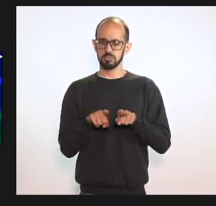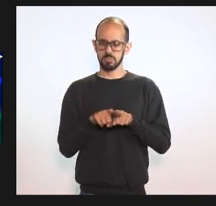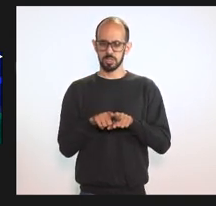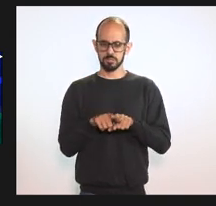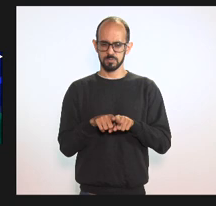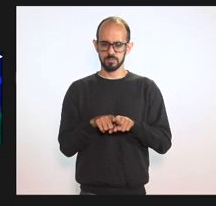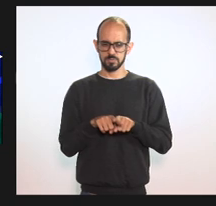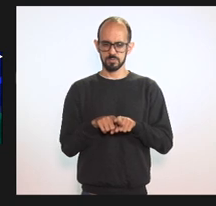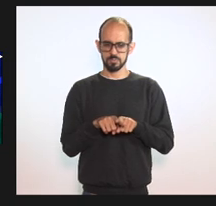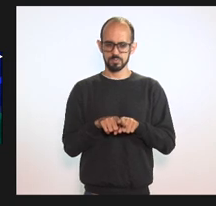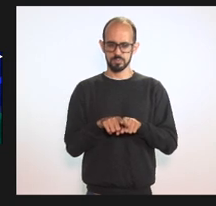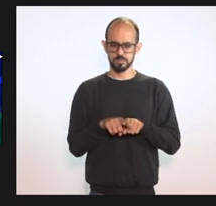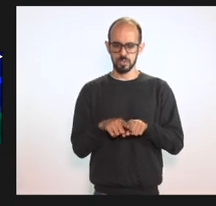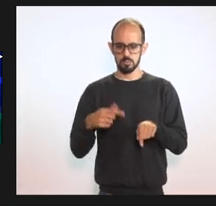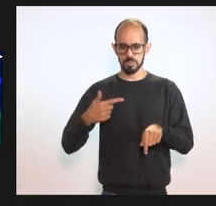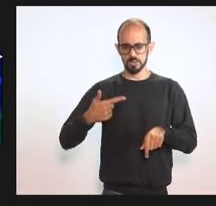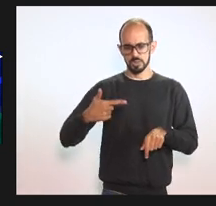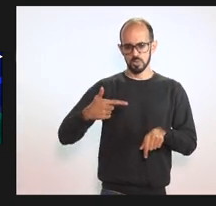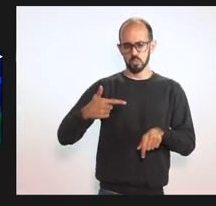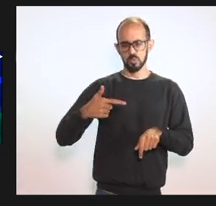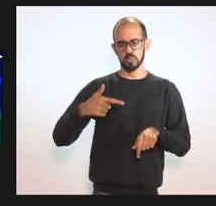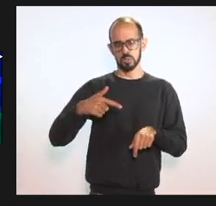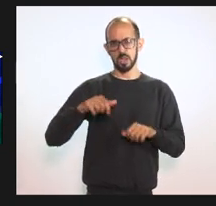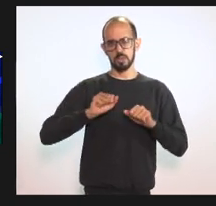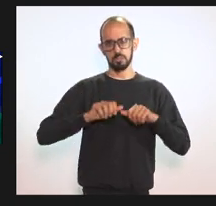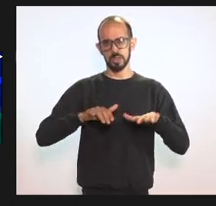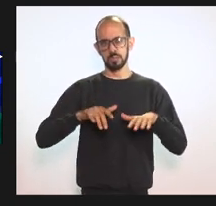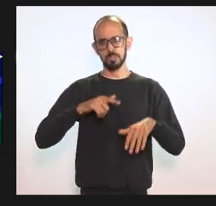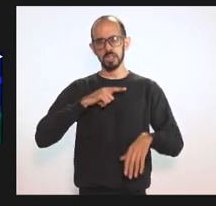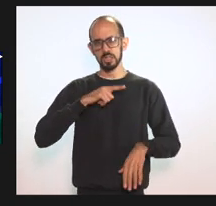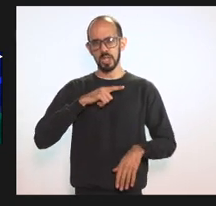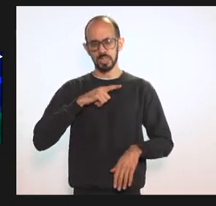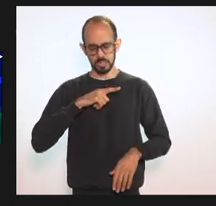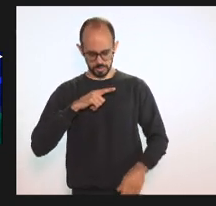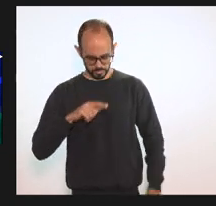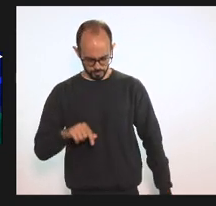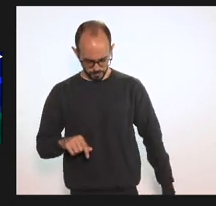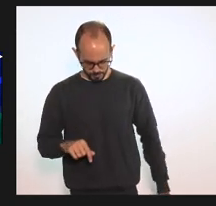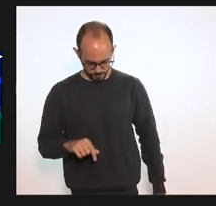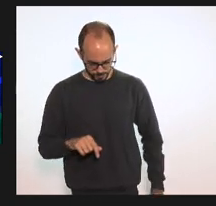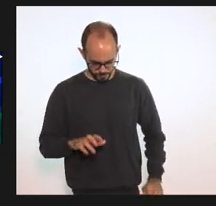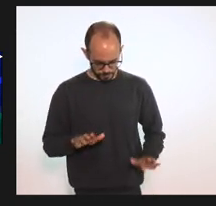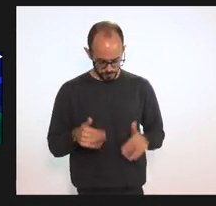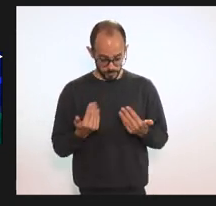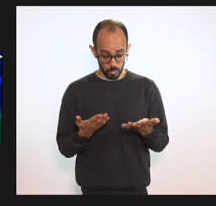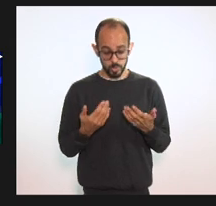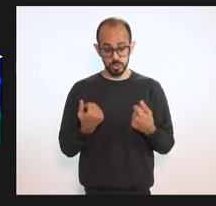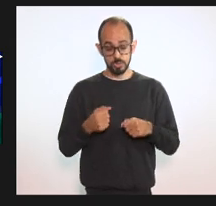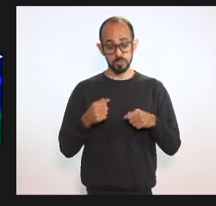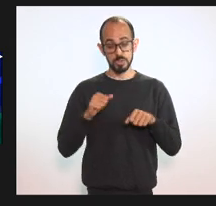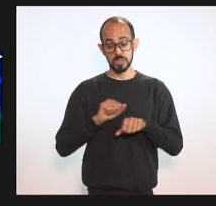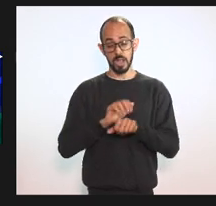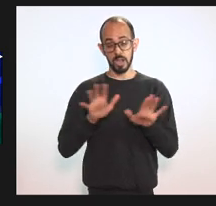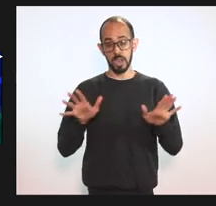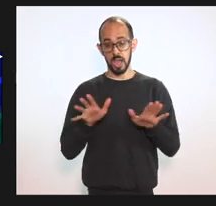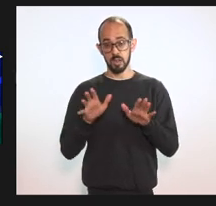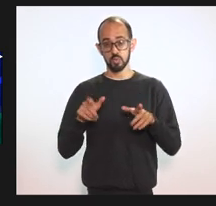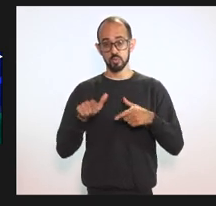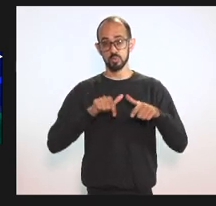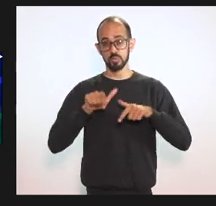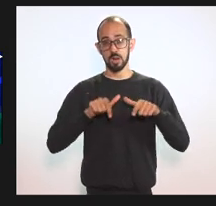segunda epidemia que existe então nós temos que ter muita clareza de um trabalho em conjunto